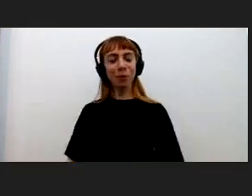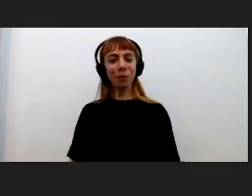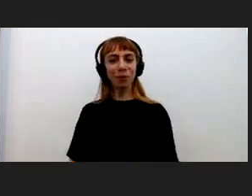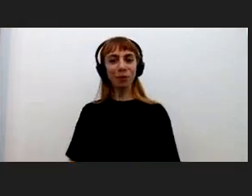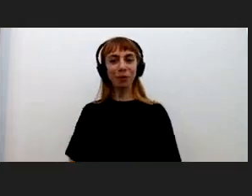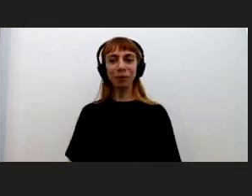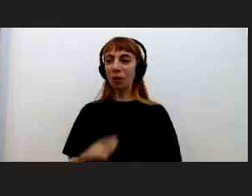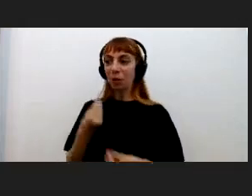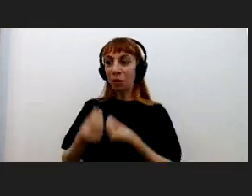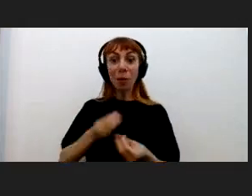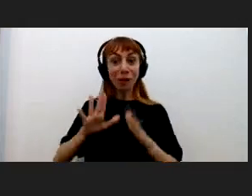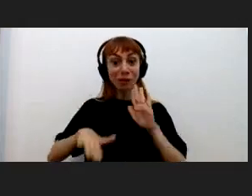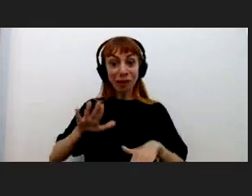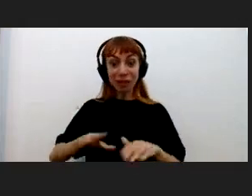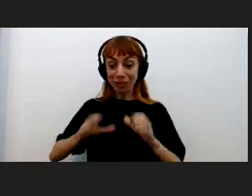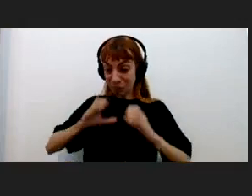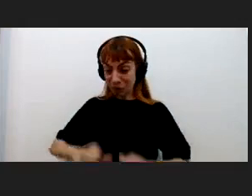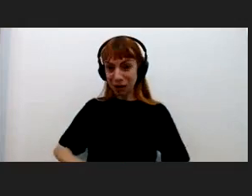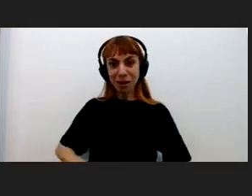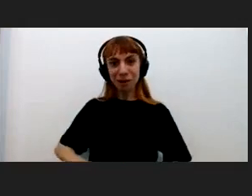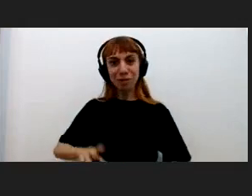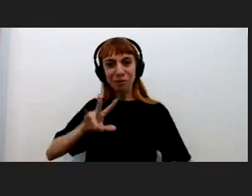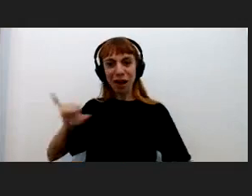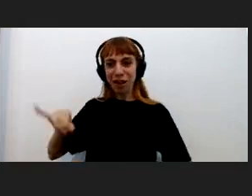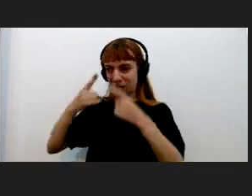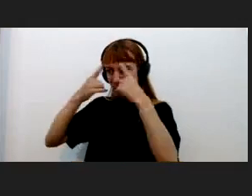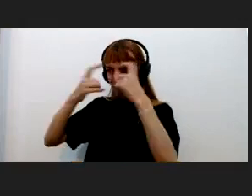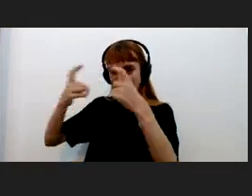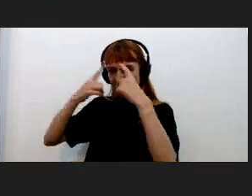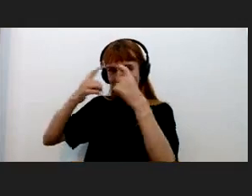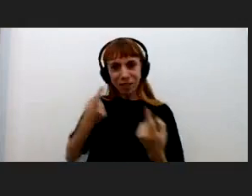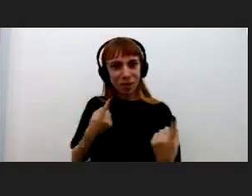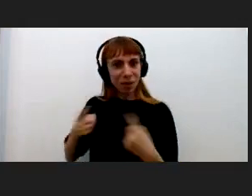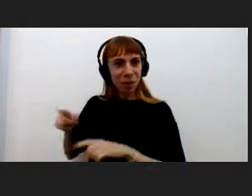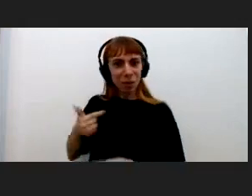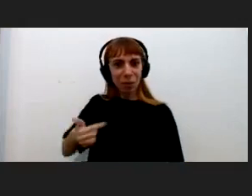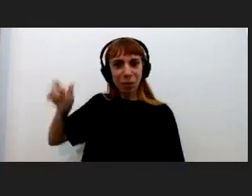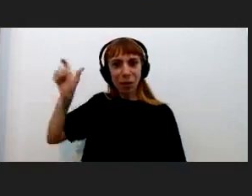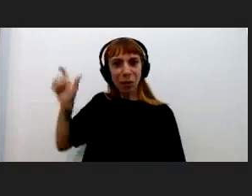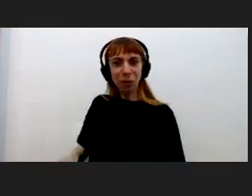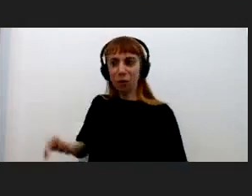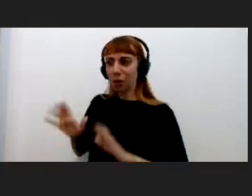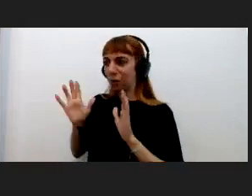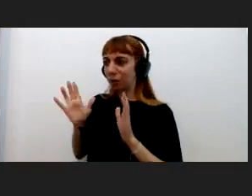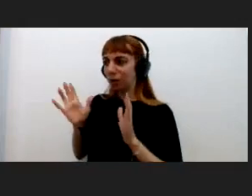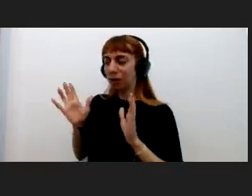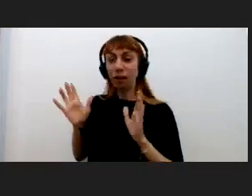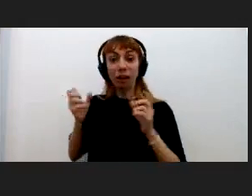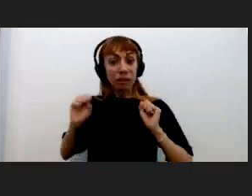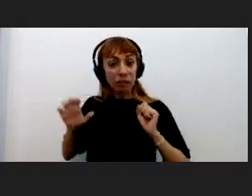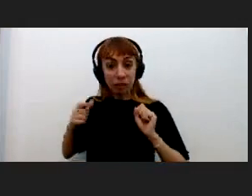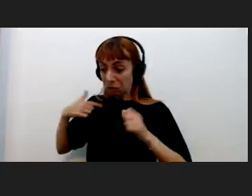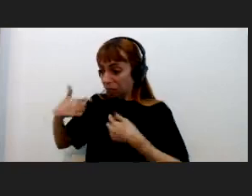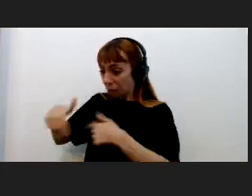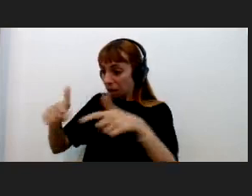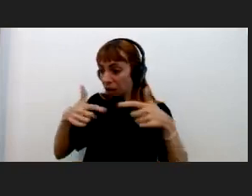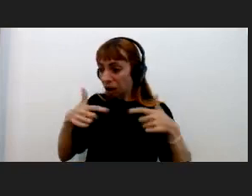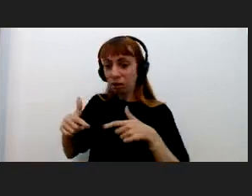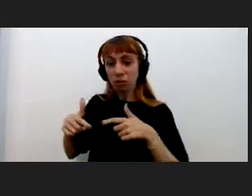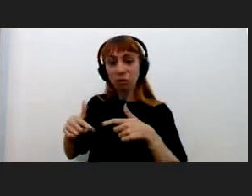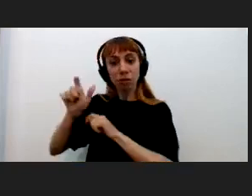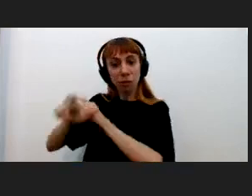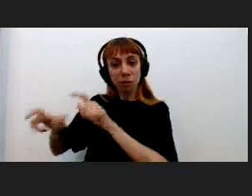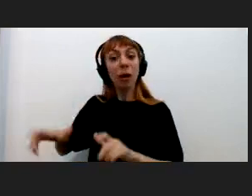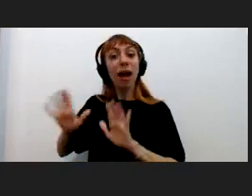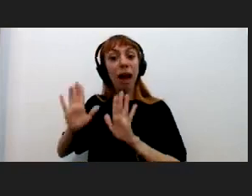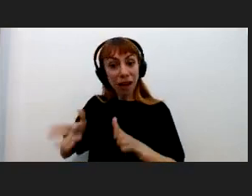essa agressividade. E aí, trabalhando com pessoas implica, né, às vezes a gente tem que lidar com uma certa agressividade que